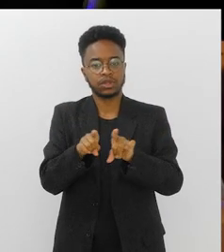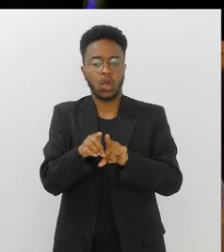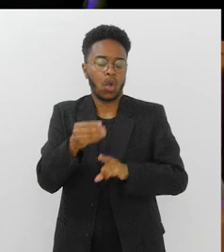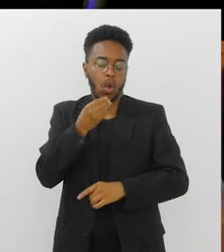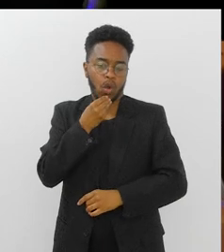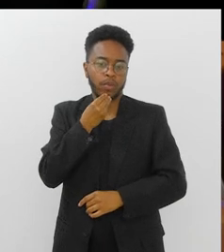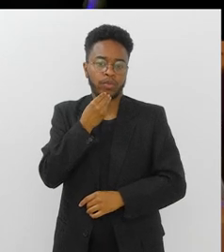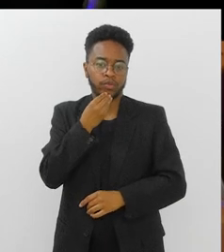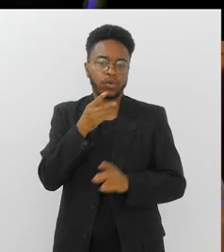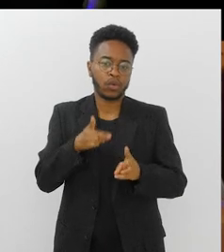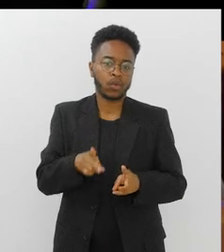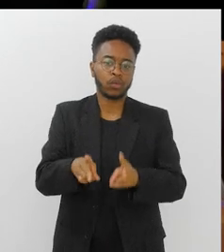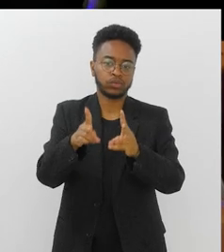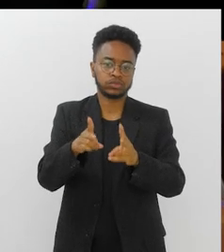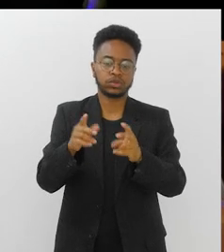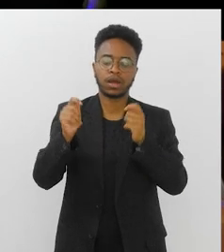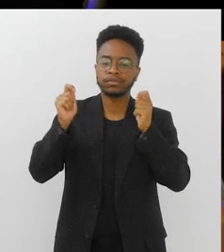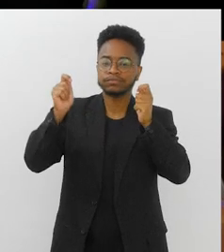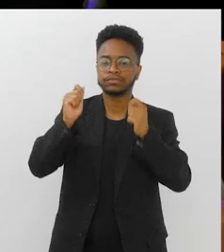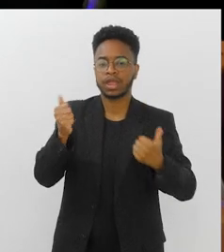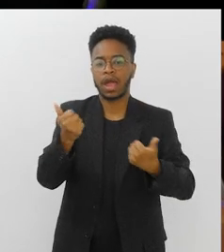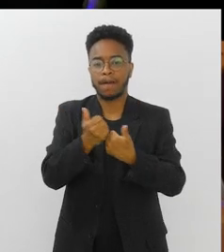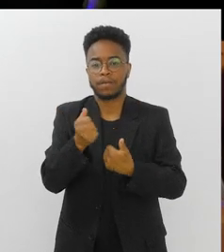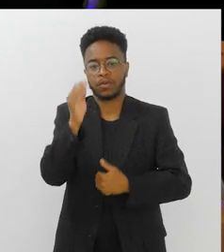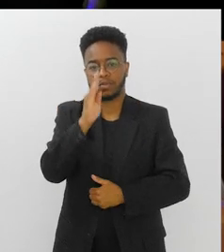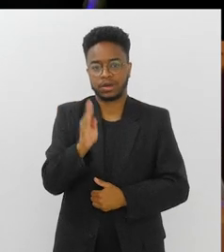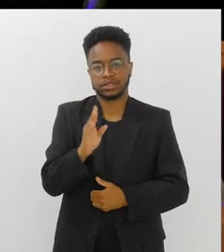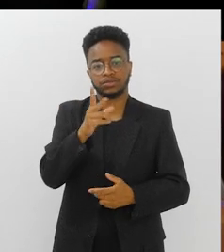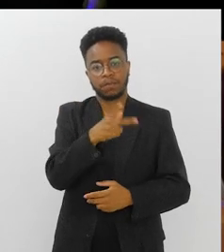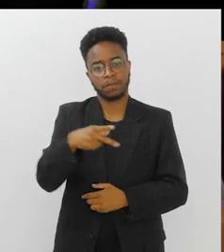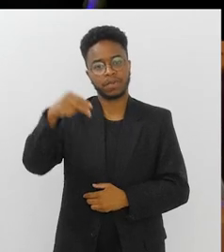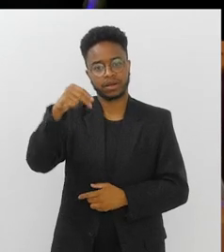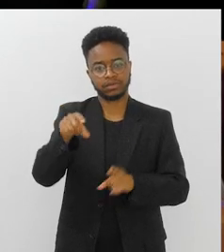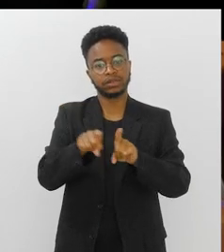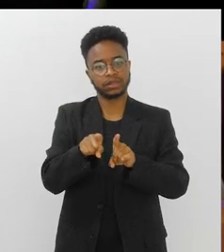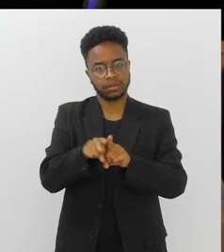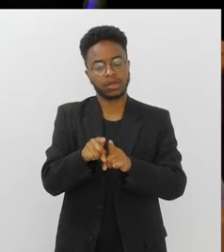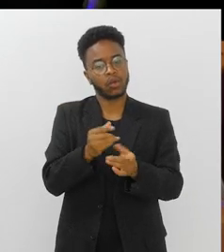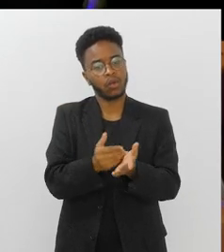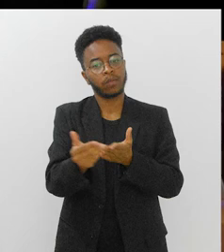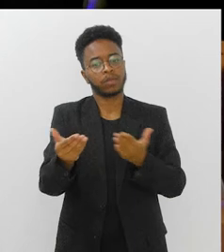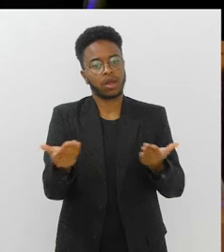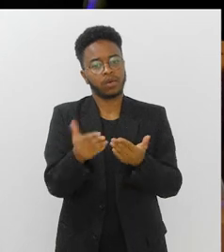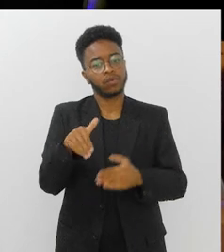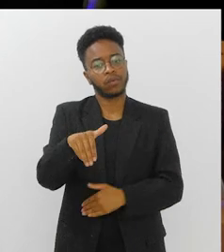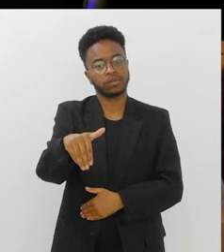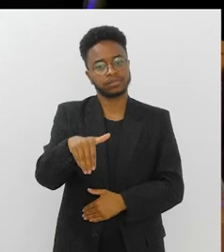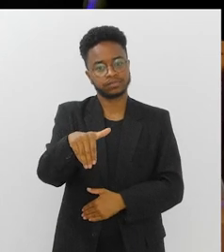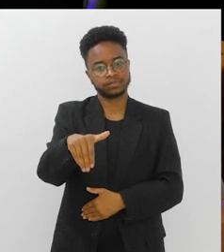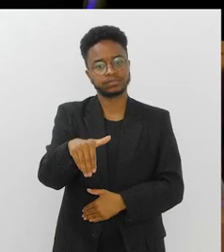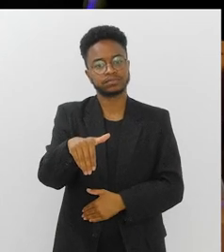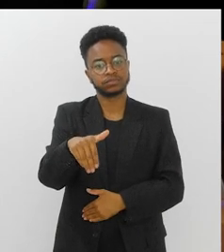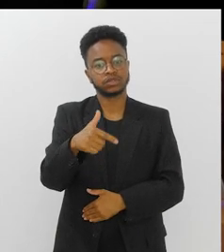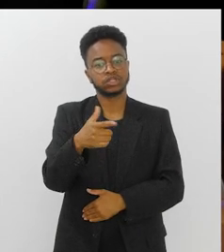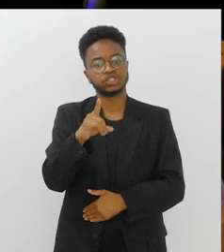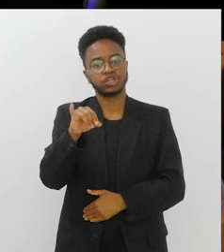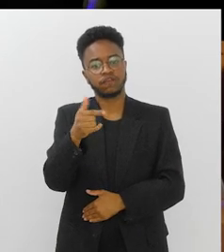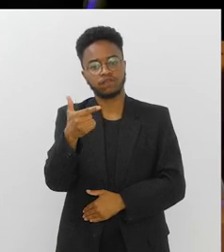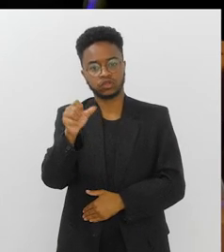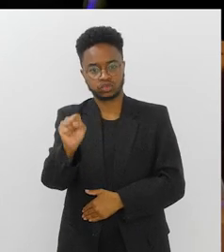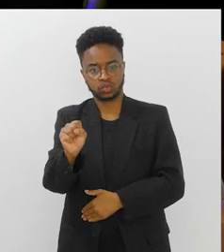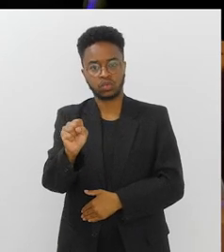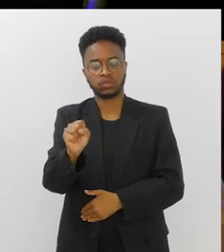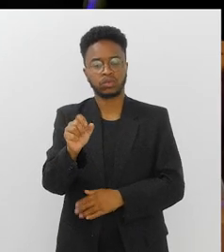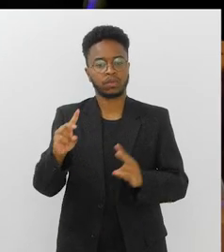e obviamente né manter a nossa torcida aí também pelo Brasil paralímpico que vai est começando aí os jogos paralímpicos a partir de